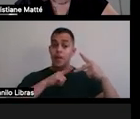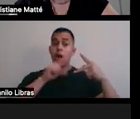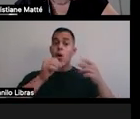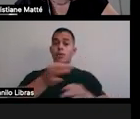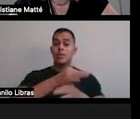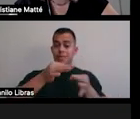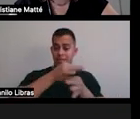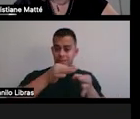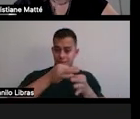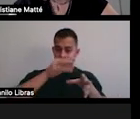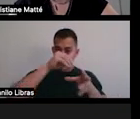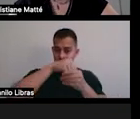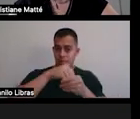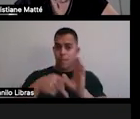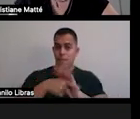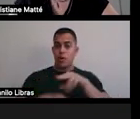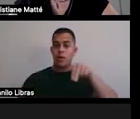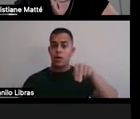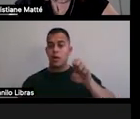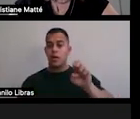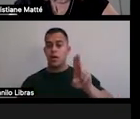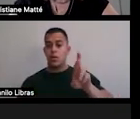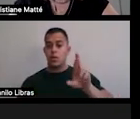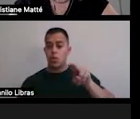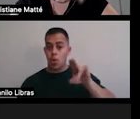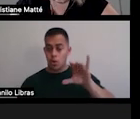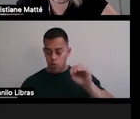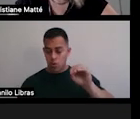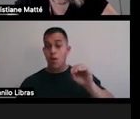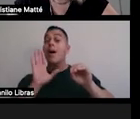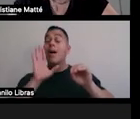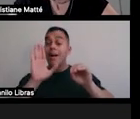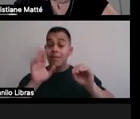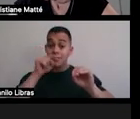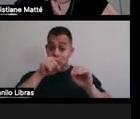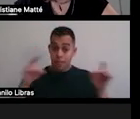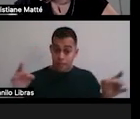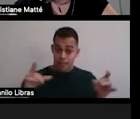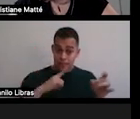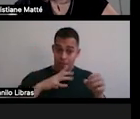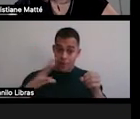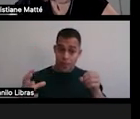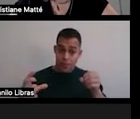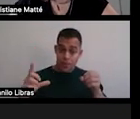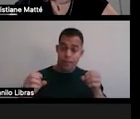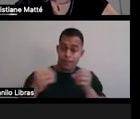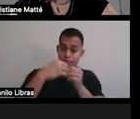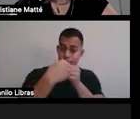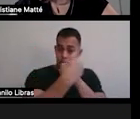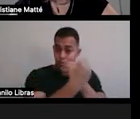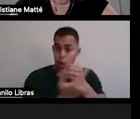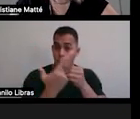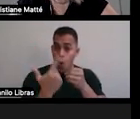de um neurônio, por exemplo, né, e quando ela é clivada por uma alfa-secretase e depois